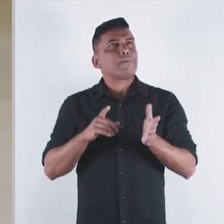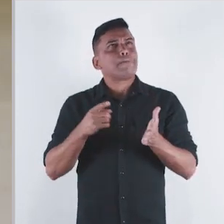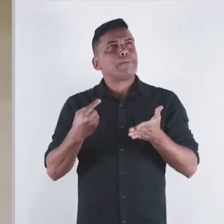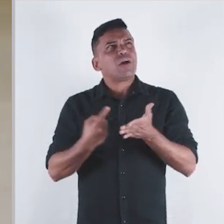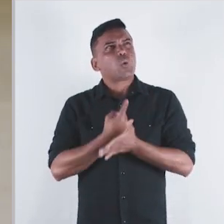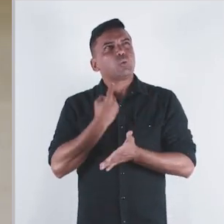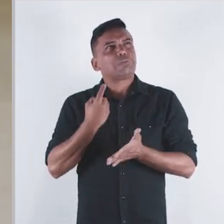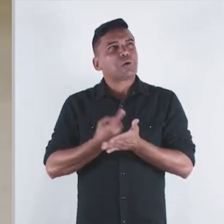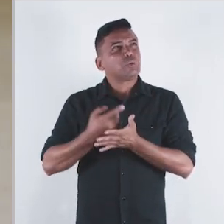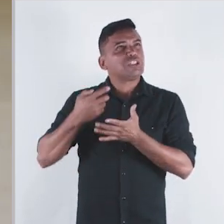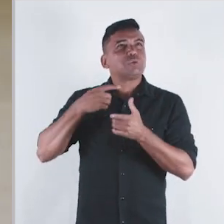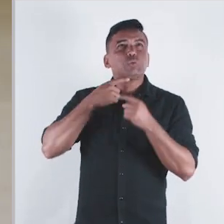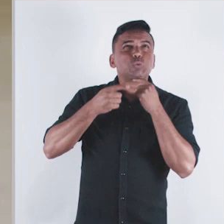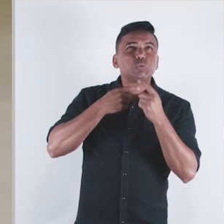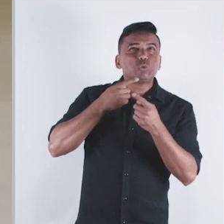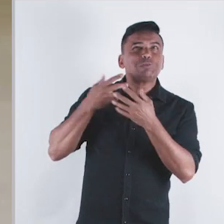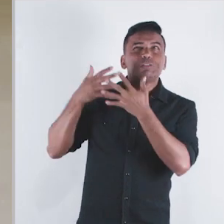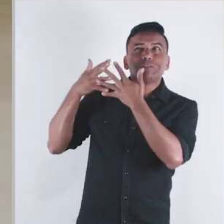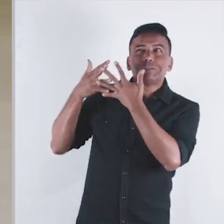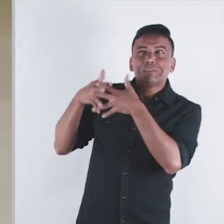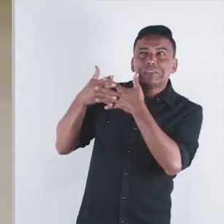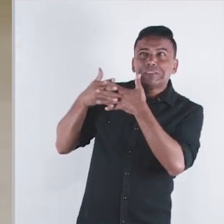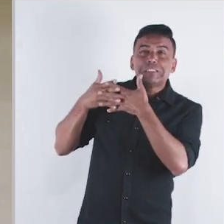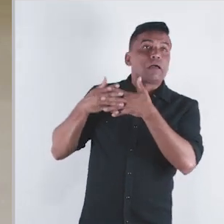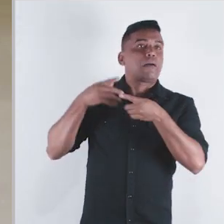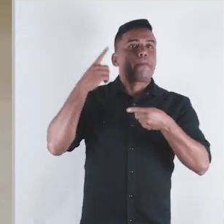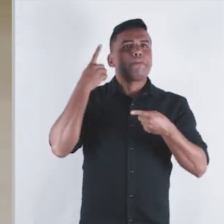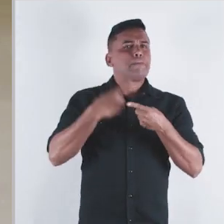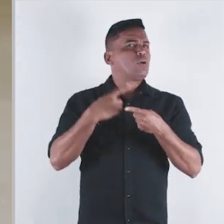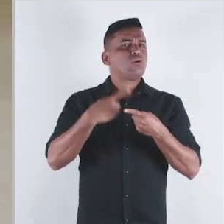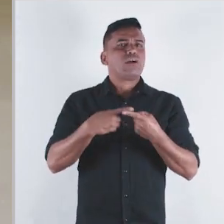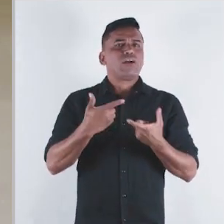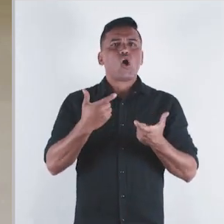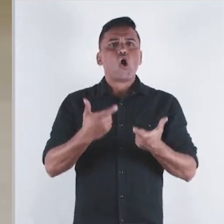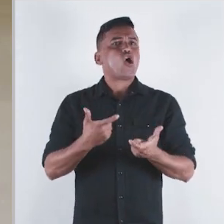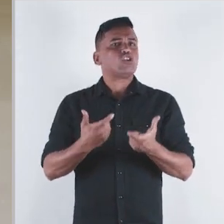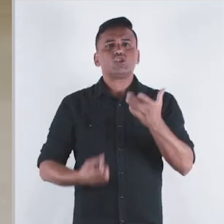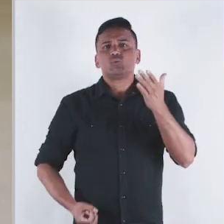Márcia, por quê? Né? De onde será que vem